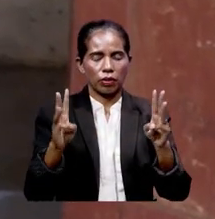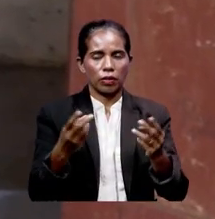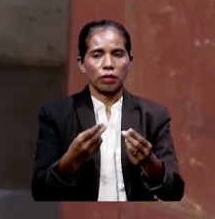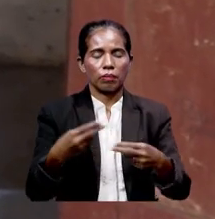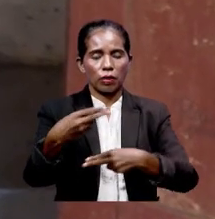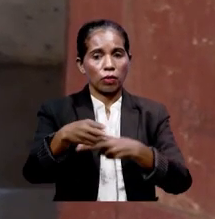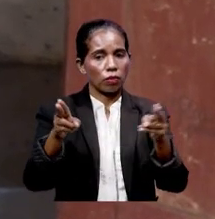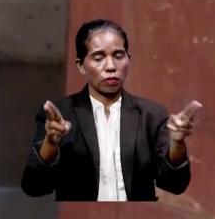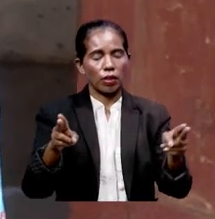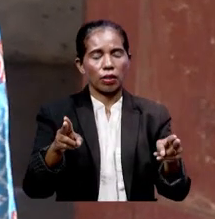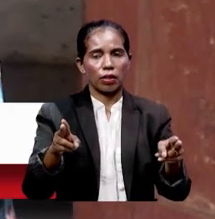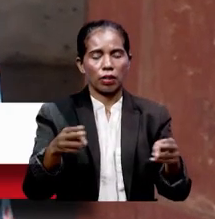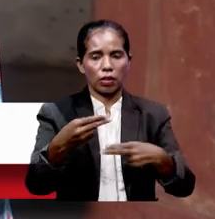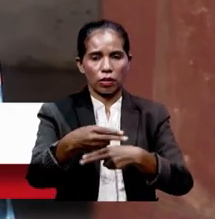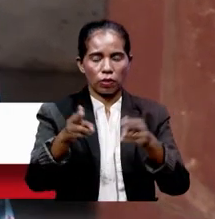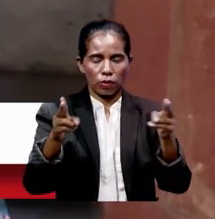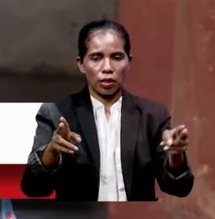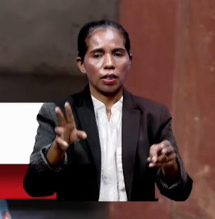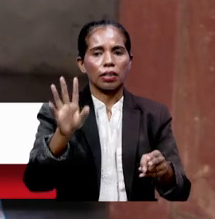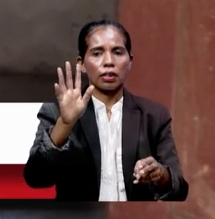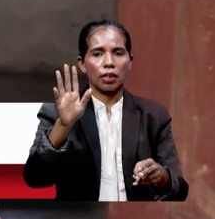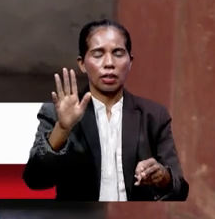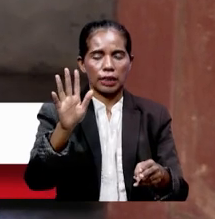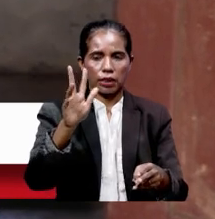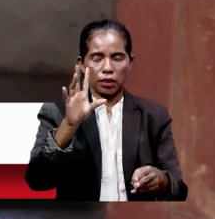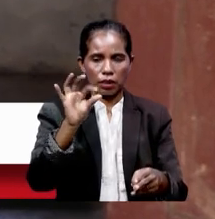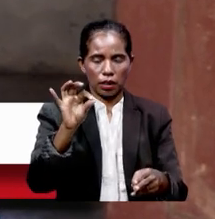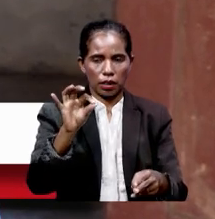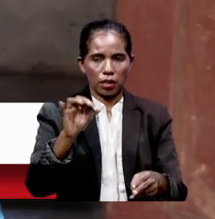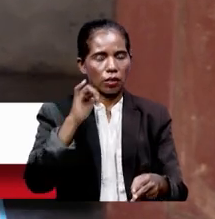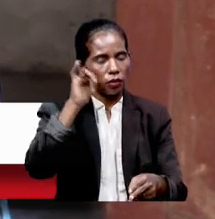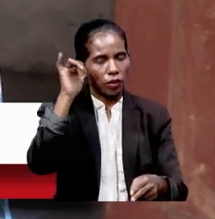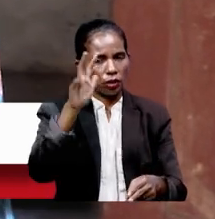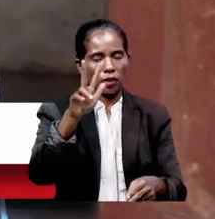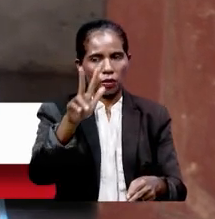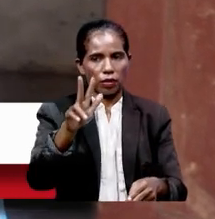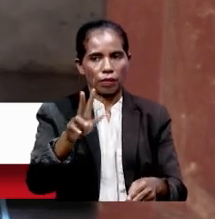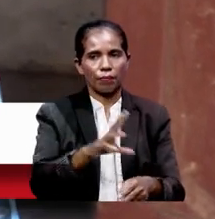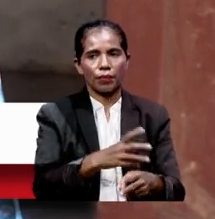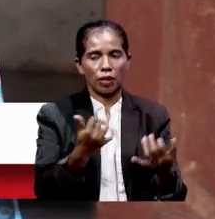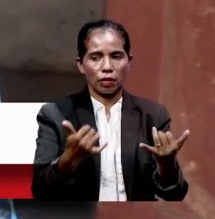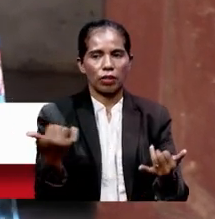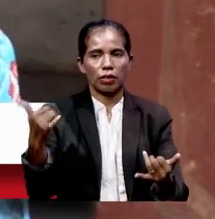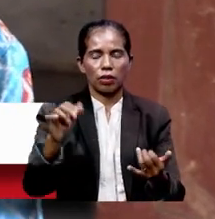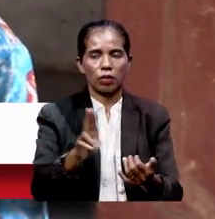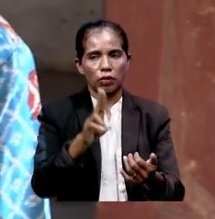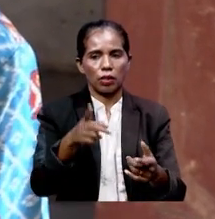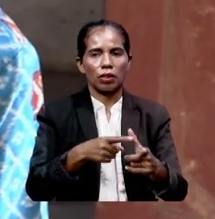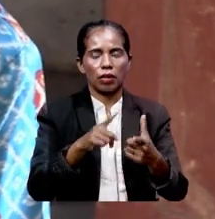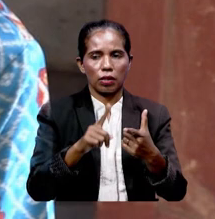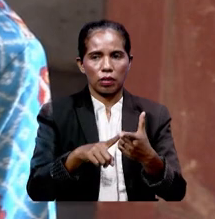meji como sala tolu sala hati de oine. Por se kalau malam tanggo itu ente ana maka agora dau sira uzaela ne. Masih